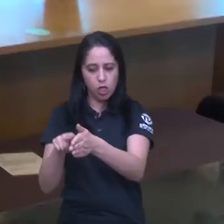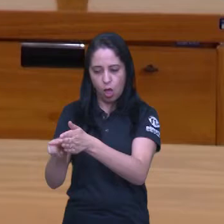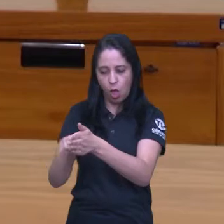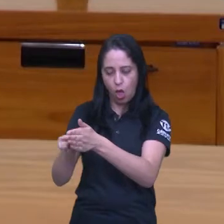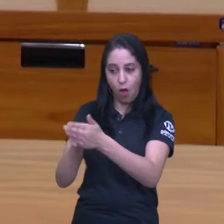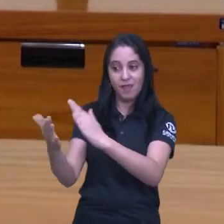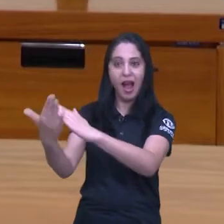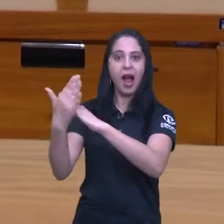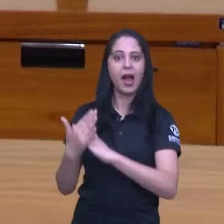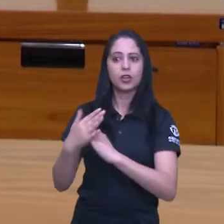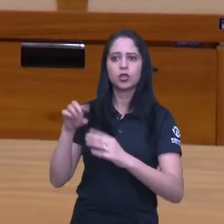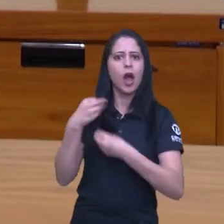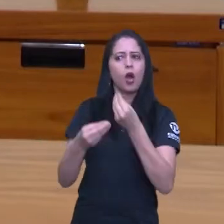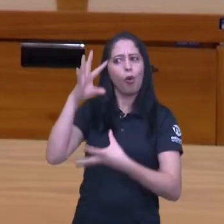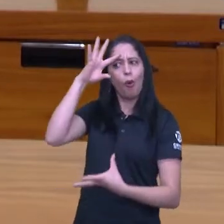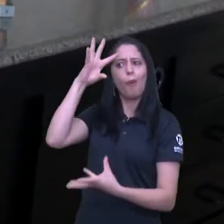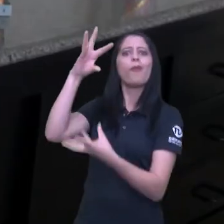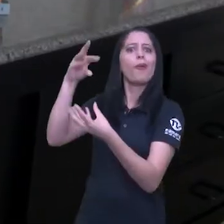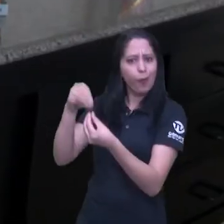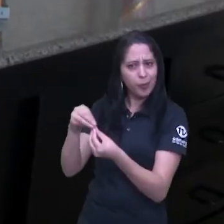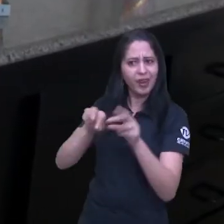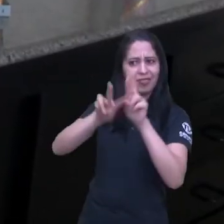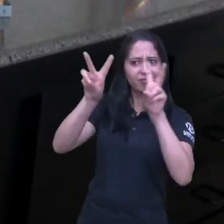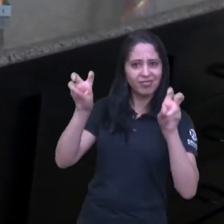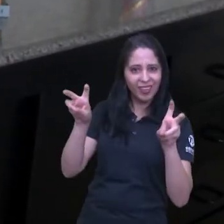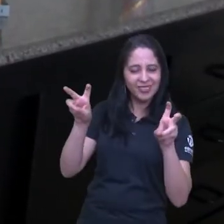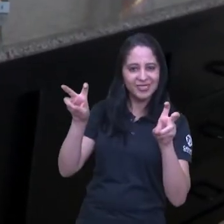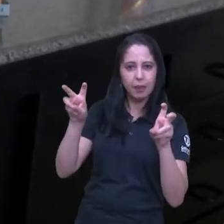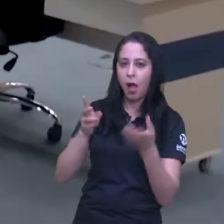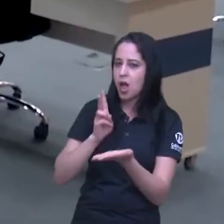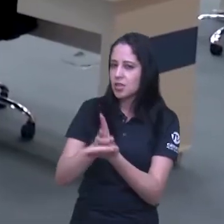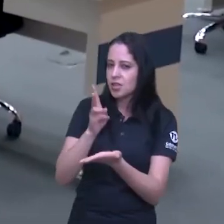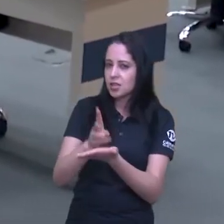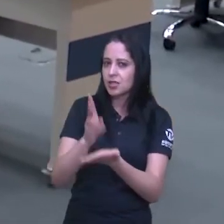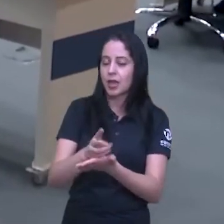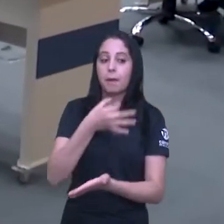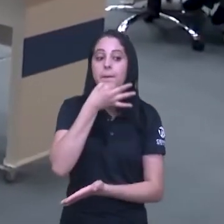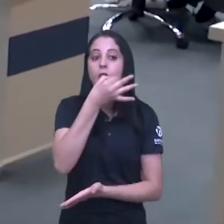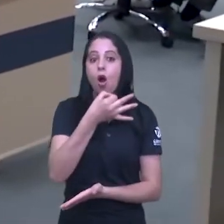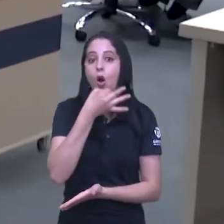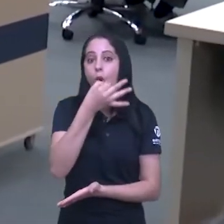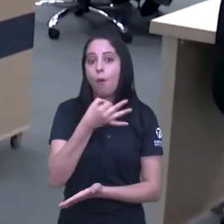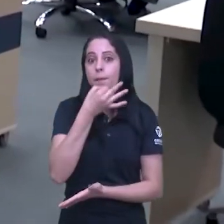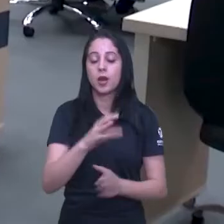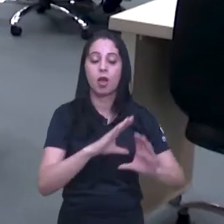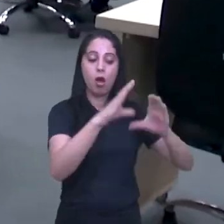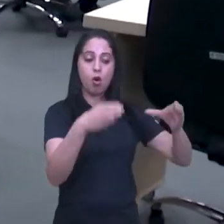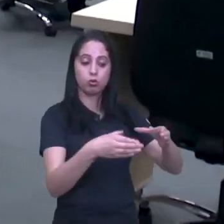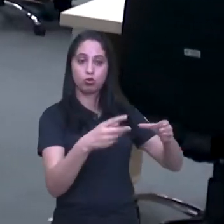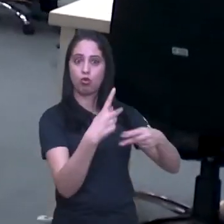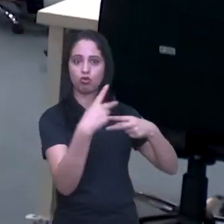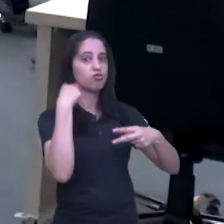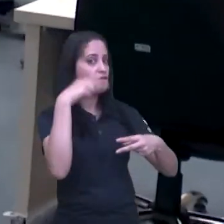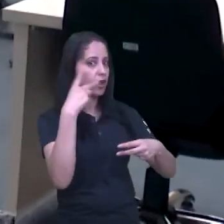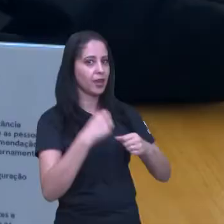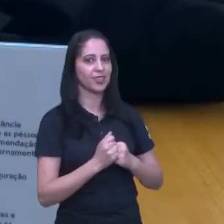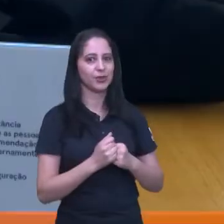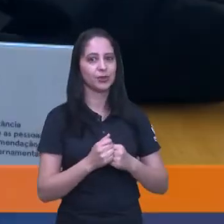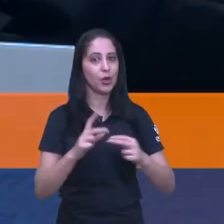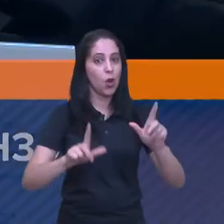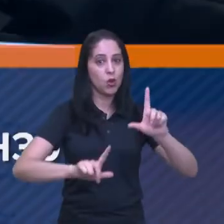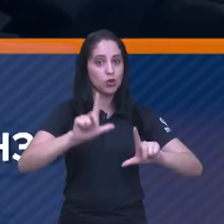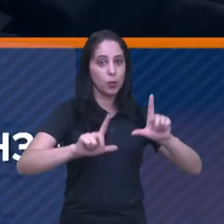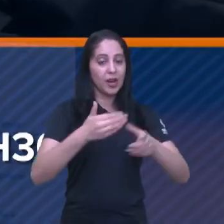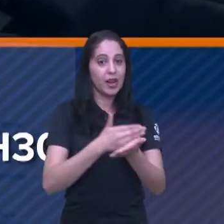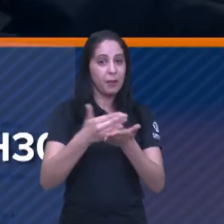especialistas e pesquisadores vão nos ajudar a entender melhor cada um dos temas sempre com a opinião das comissões permanentes da câmara